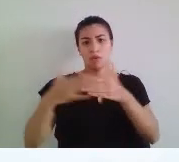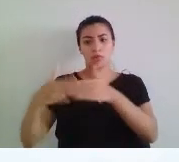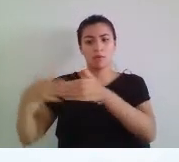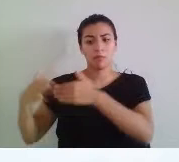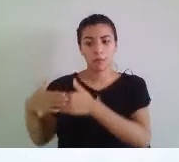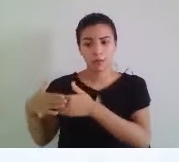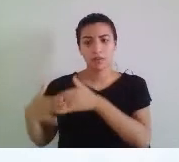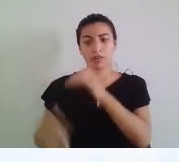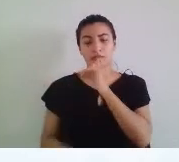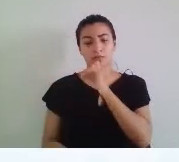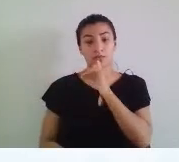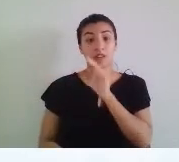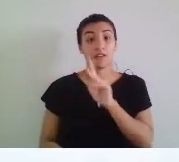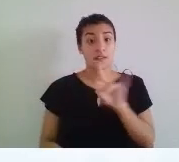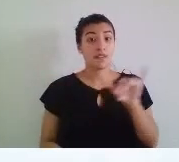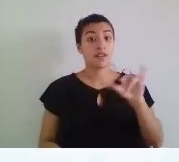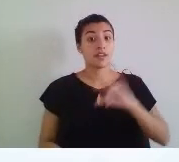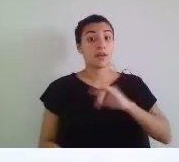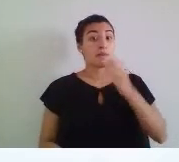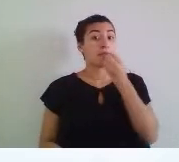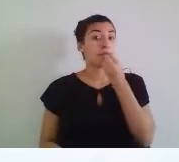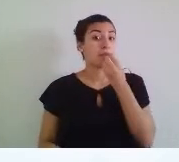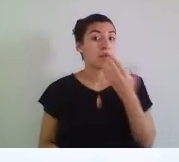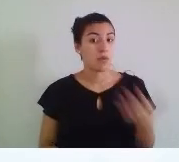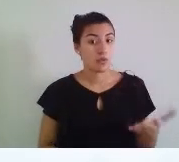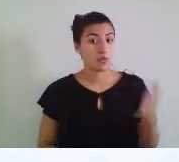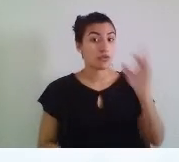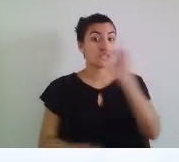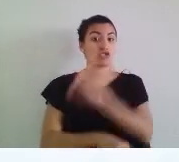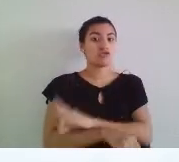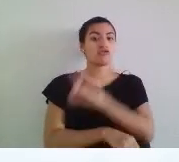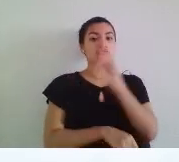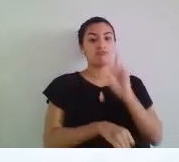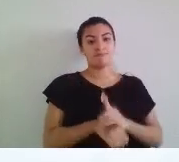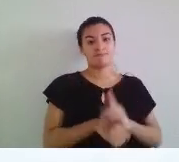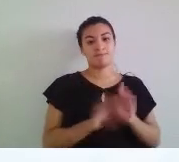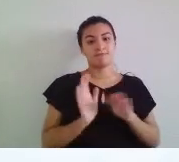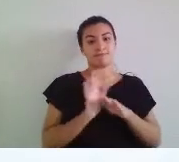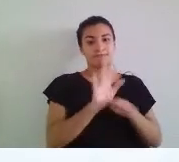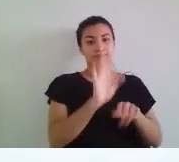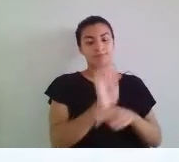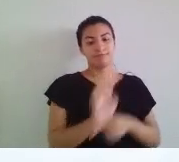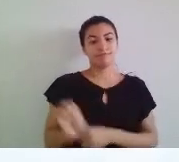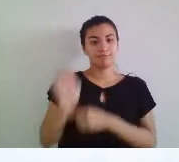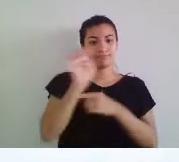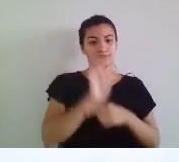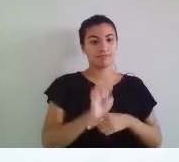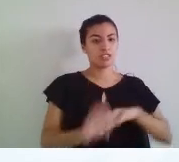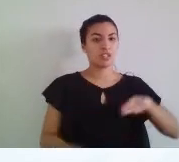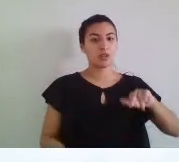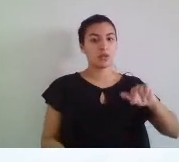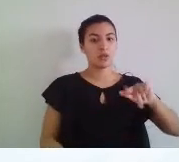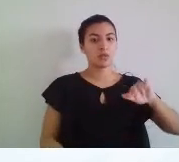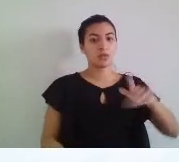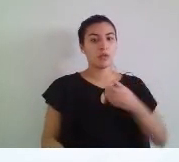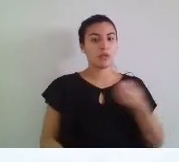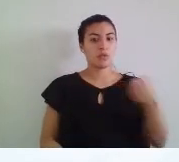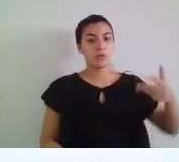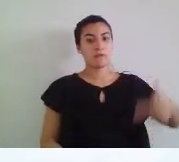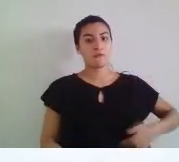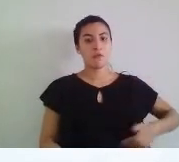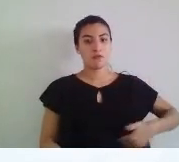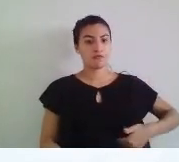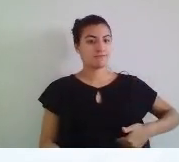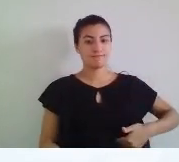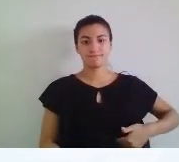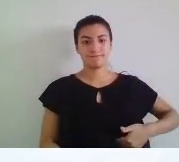exemplo, vai haver um benefício digno ofertado pelo Estado, e não um benefício de fome, né?